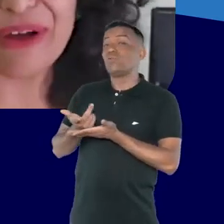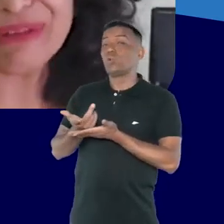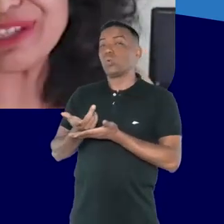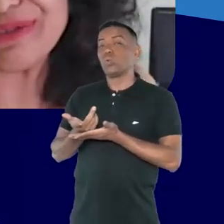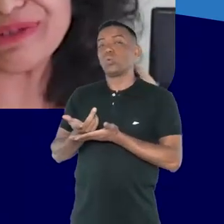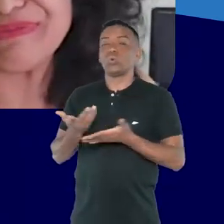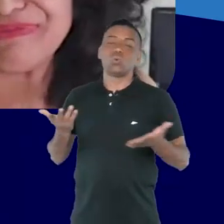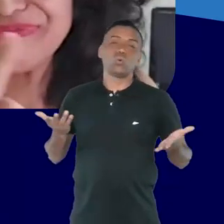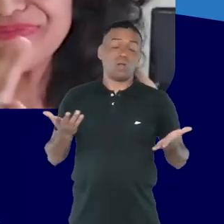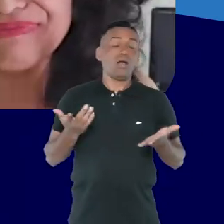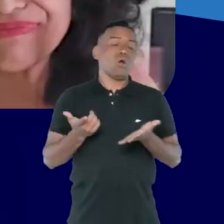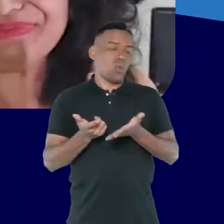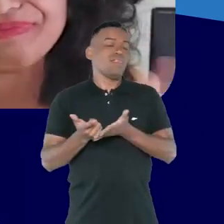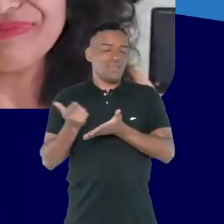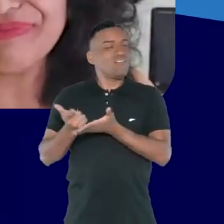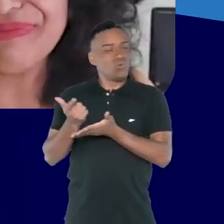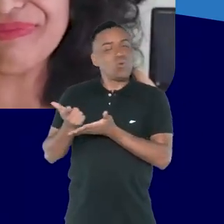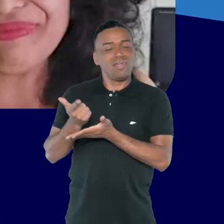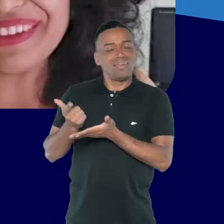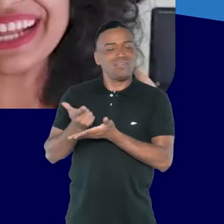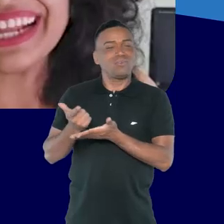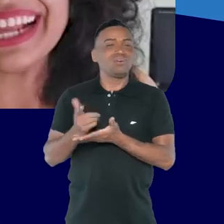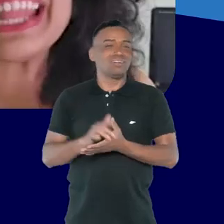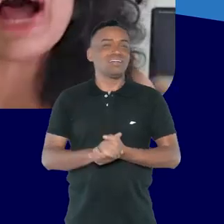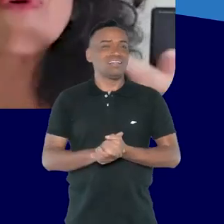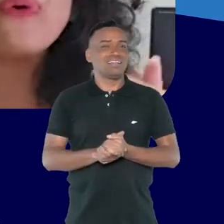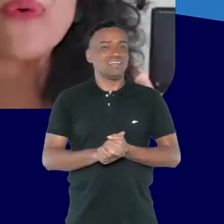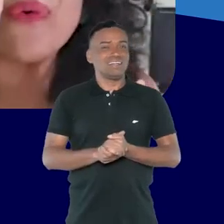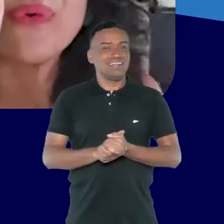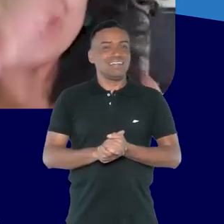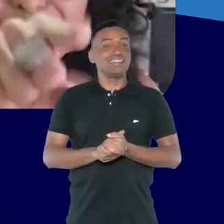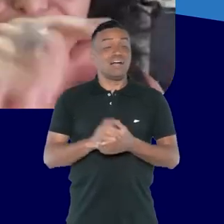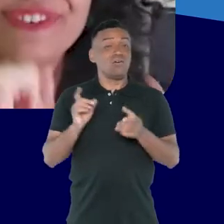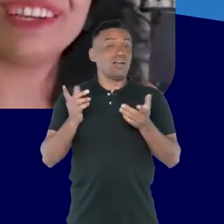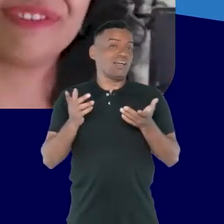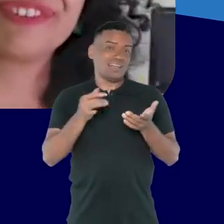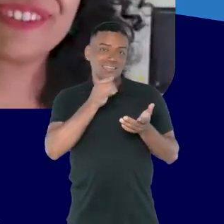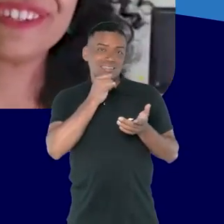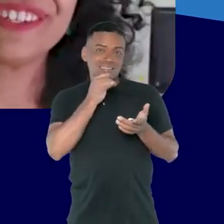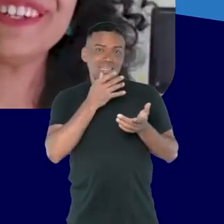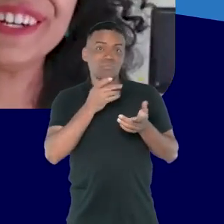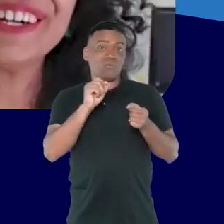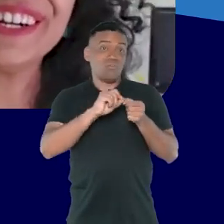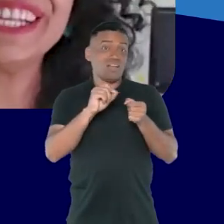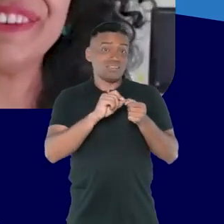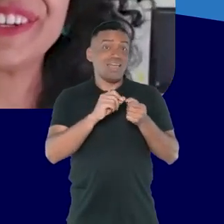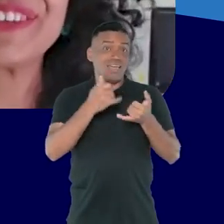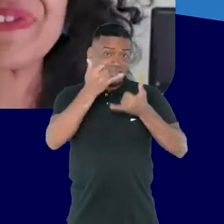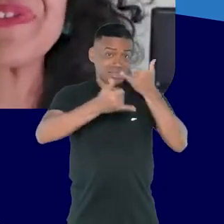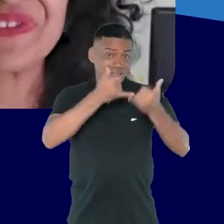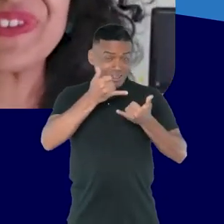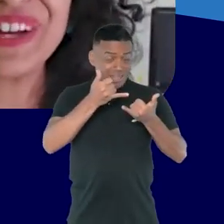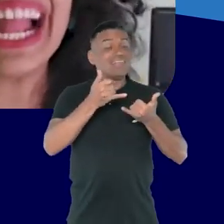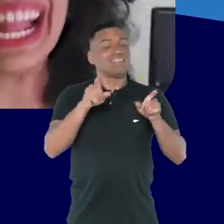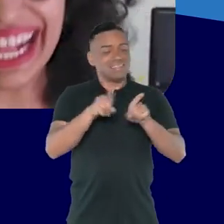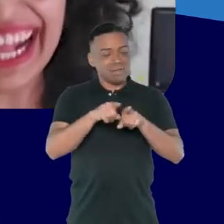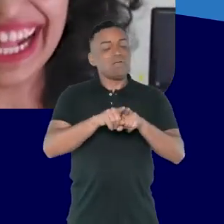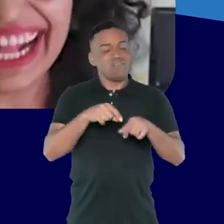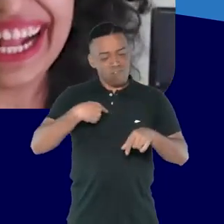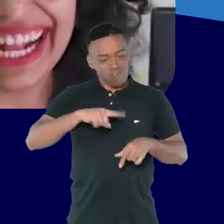veio primeiro, essa aula aí ou esse livro? Não, o livro. Então ele te inspirou a fazer